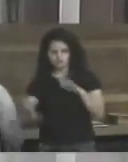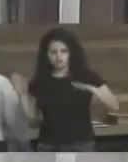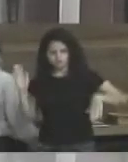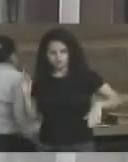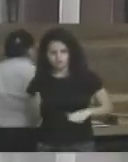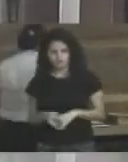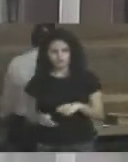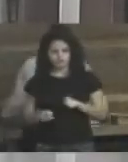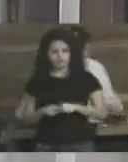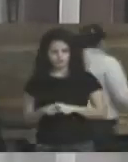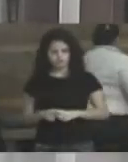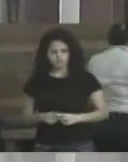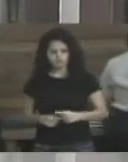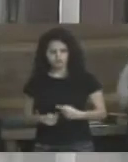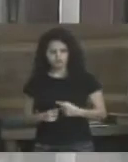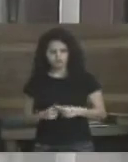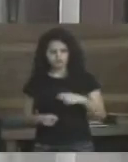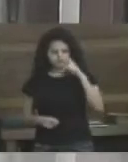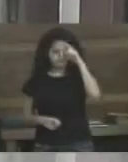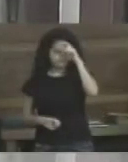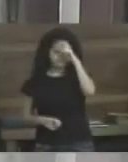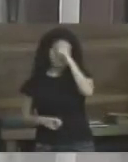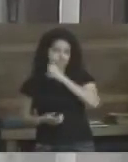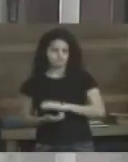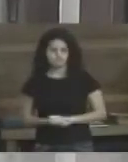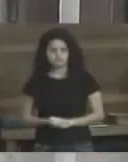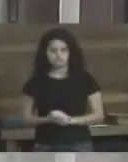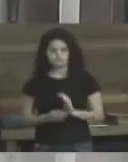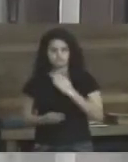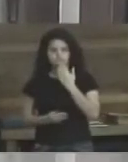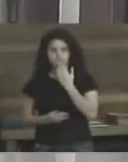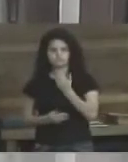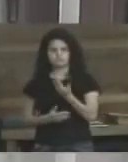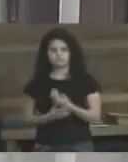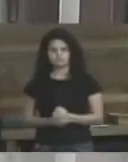porque está complicado do jeito que está hoje. Indicação